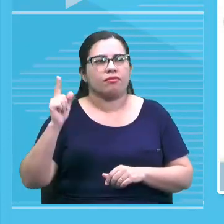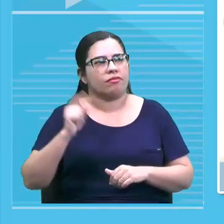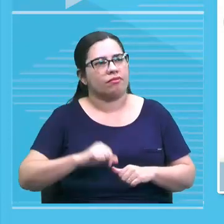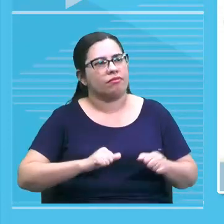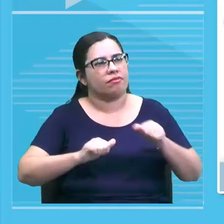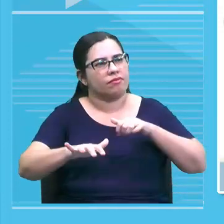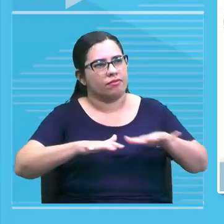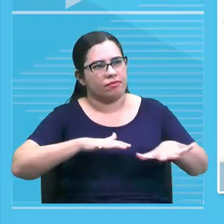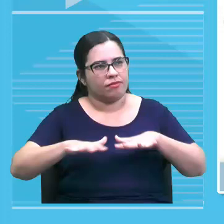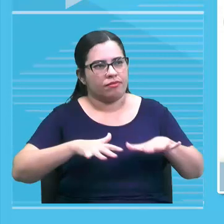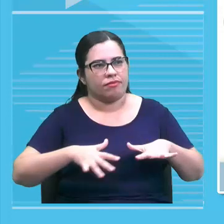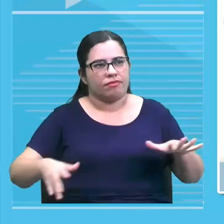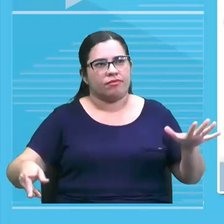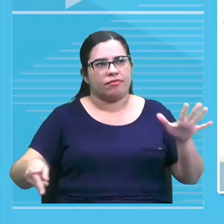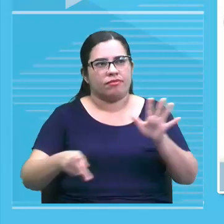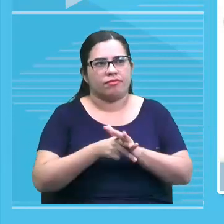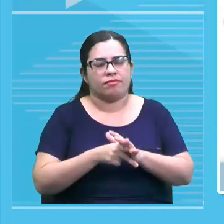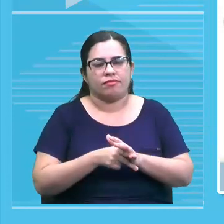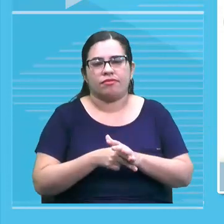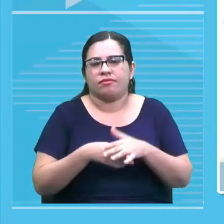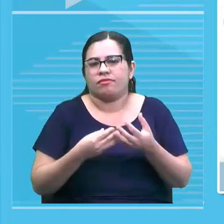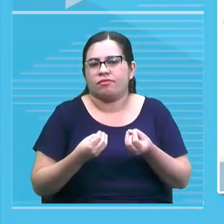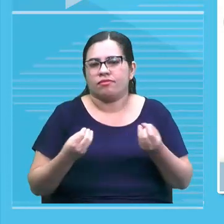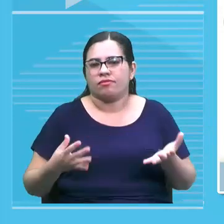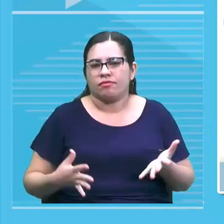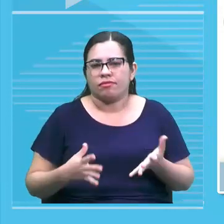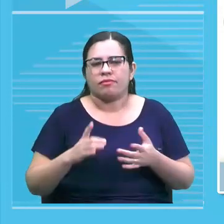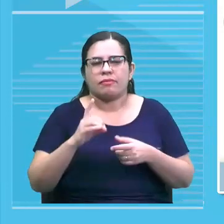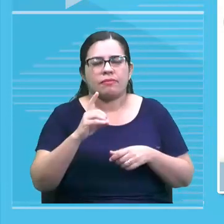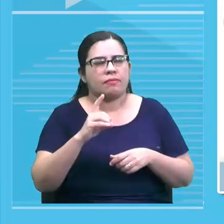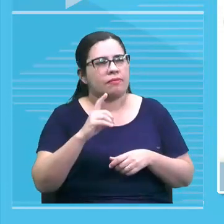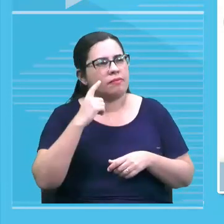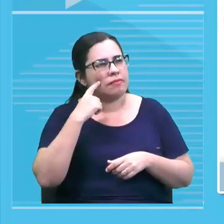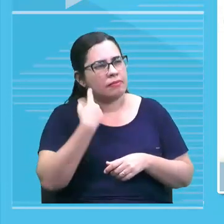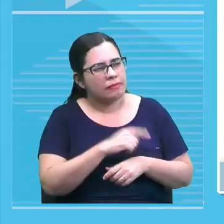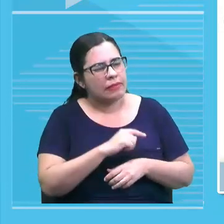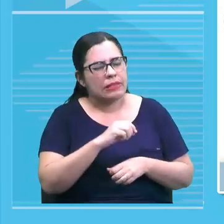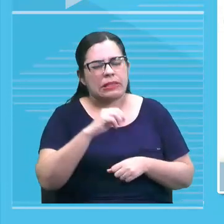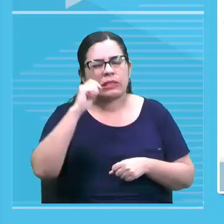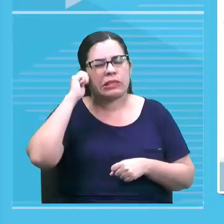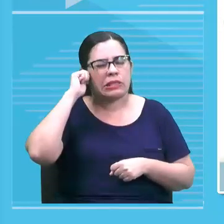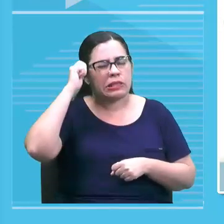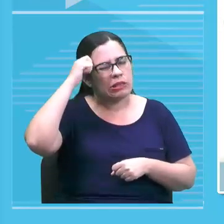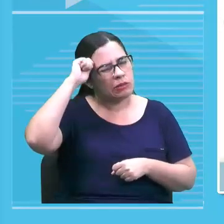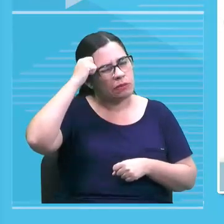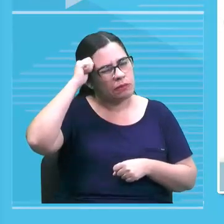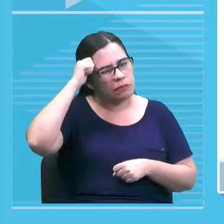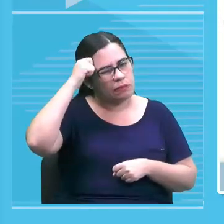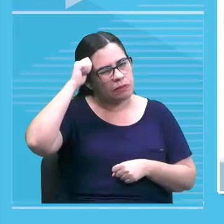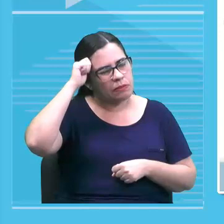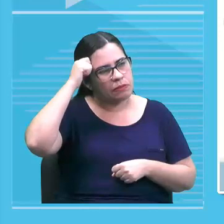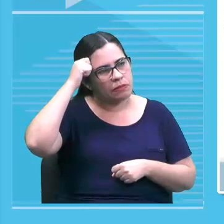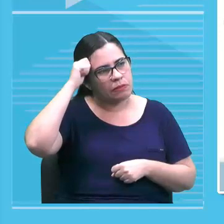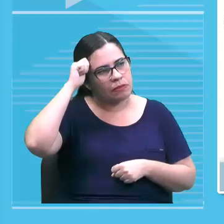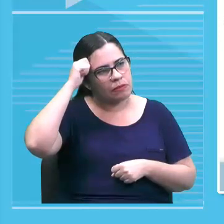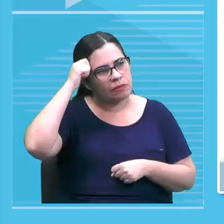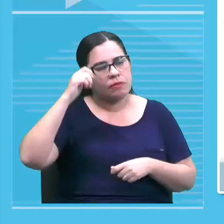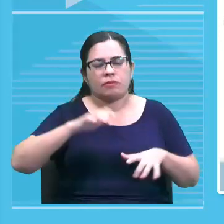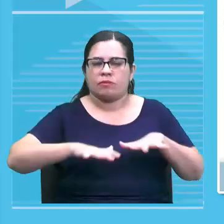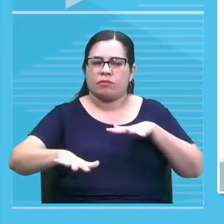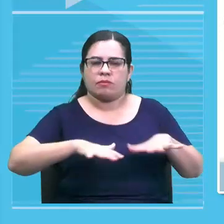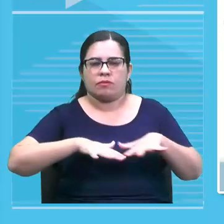vibraçãozinha dela seria a partezinha preta indo para frente e para trás